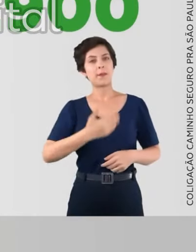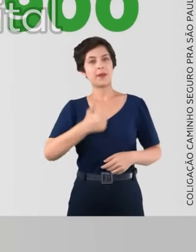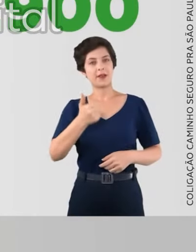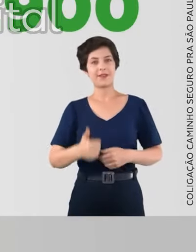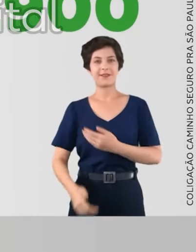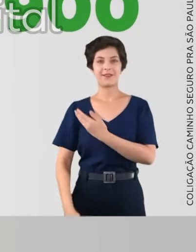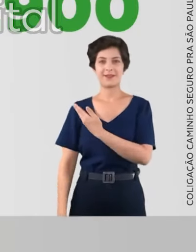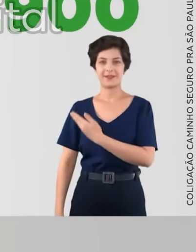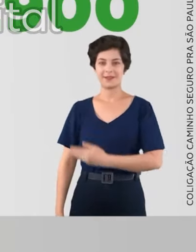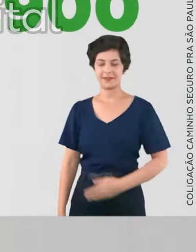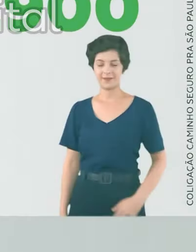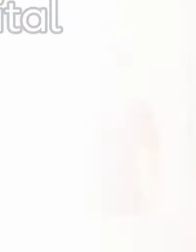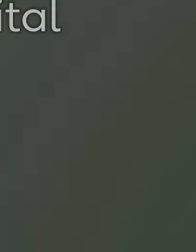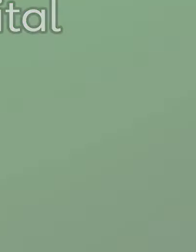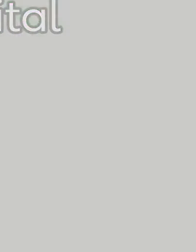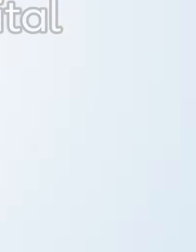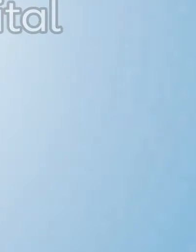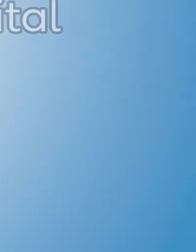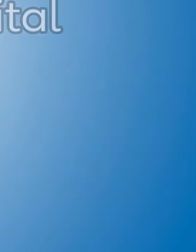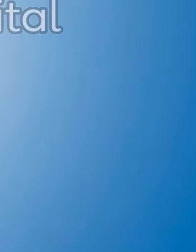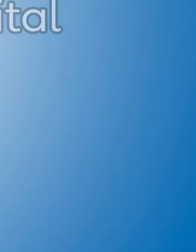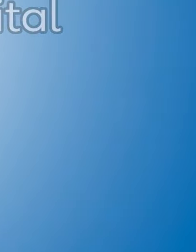cidade melhor. É 22-900.